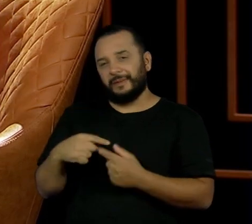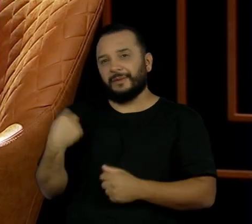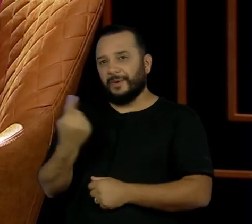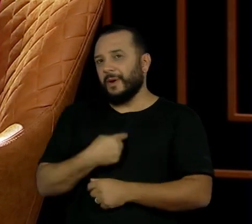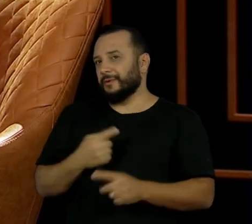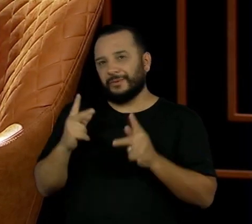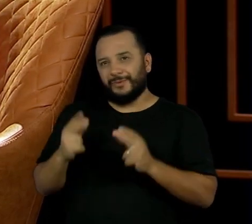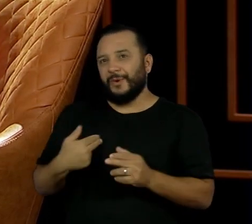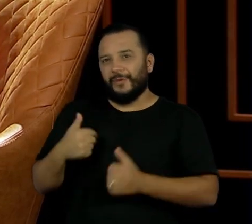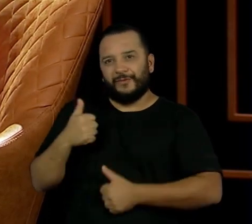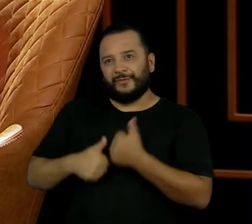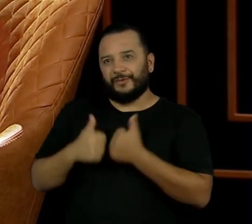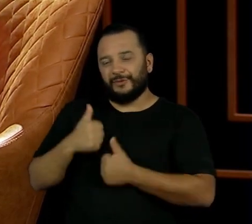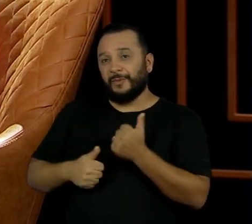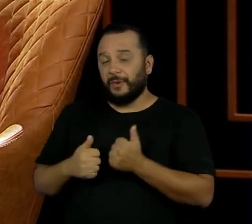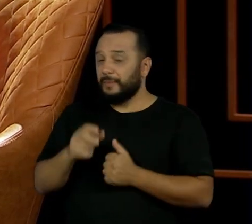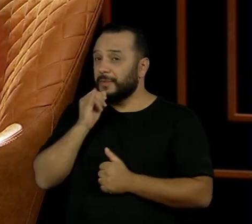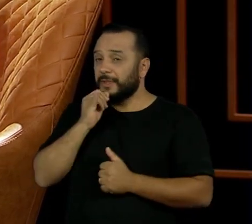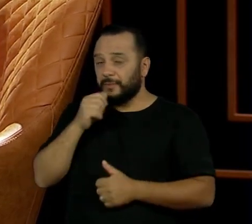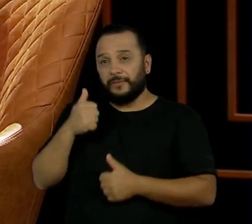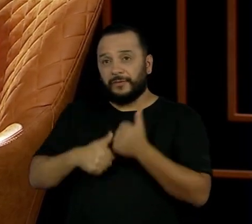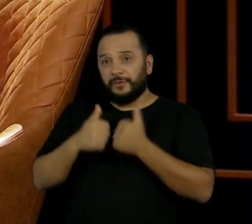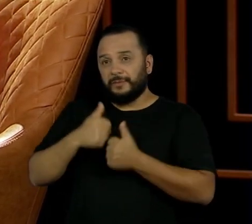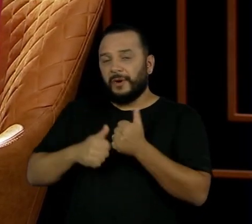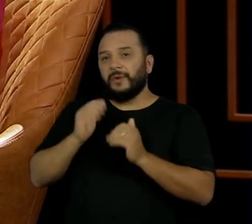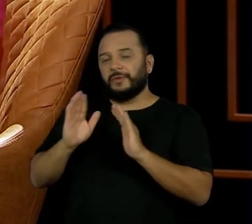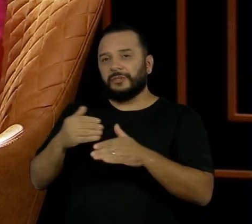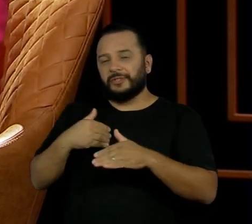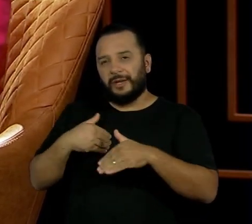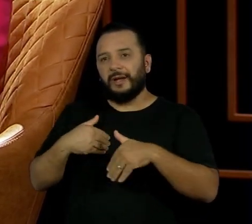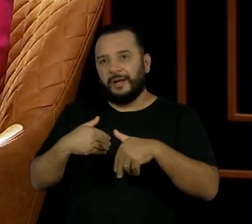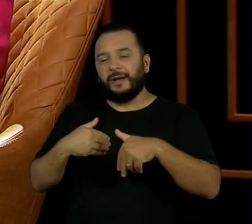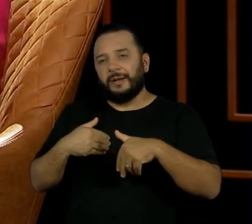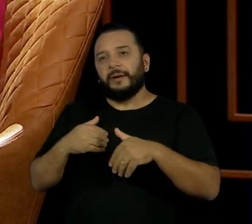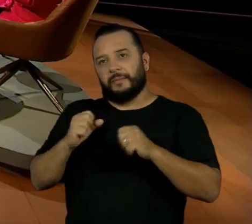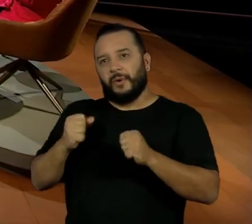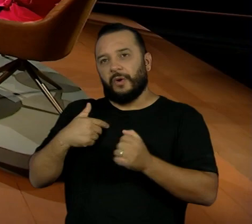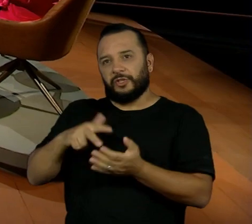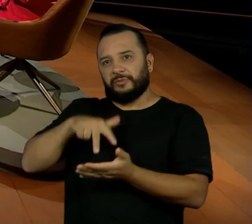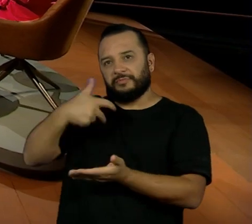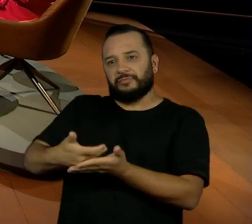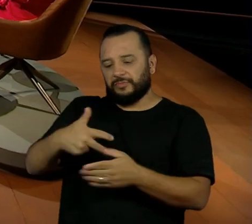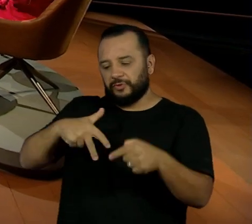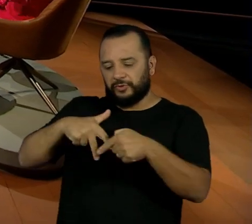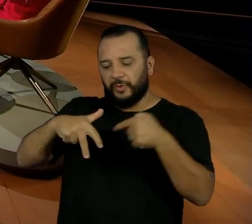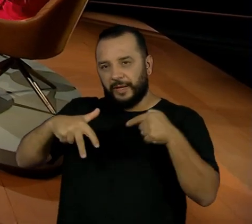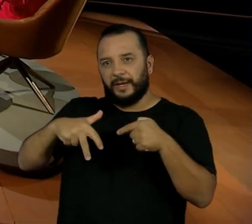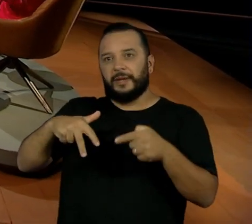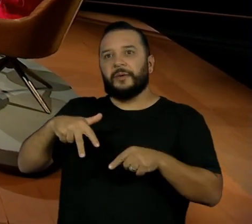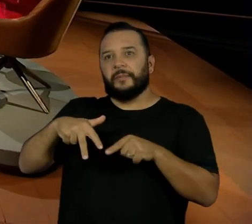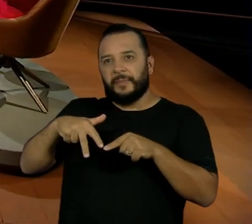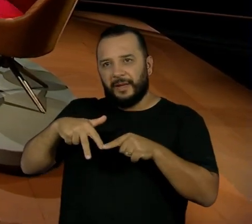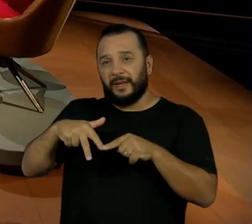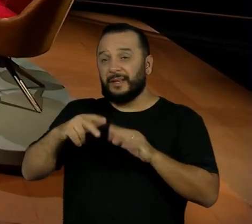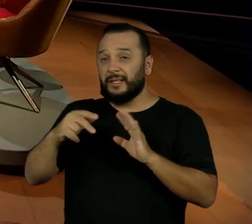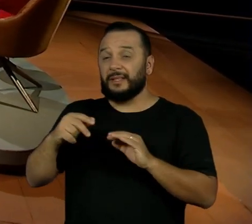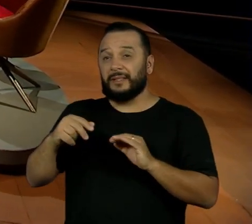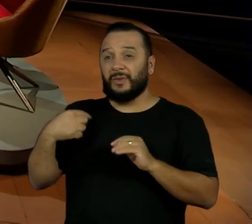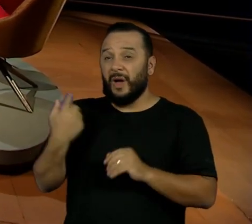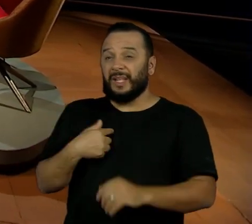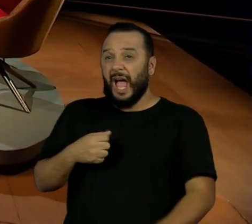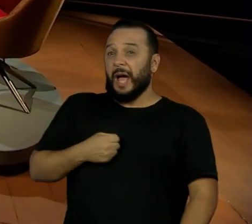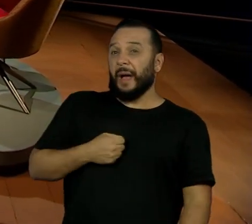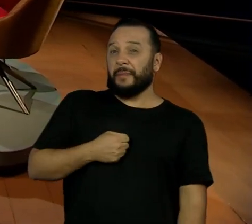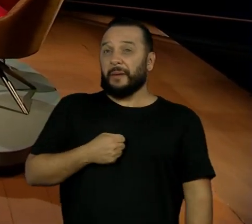O jogador de futebol geralmente vai machucar o joelho, o pé, você vai machucar a garganta. Então, eu sei que essas coisas fazem diferença para mim. O muito